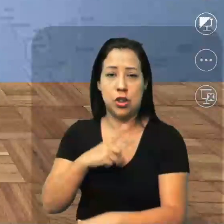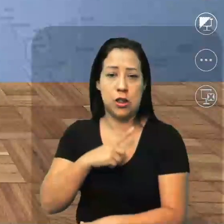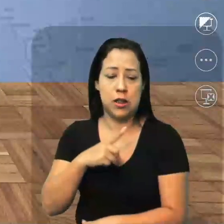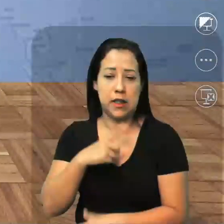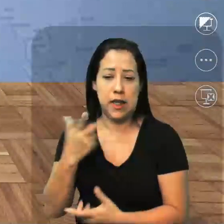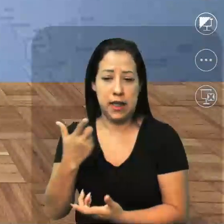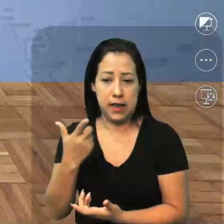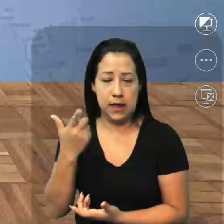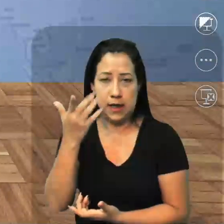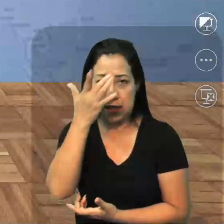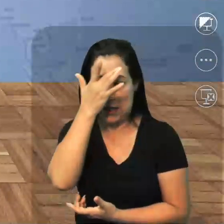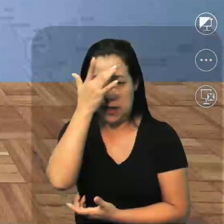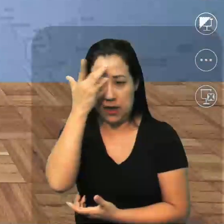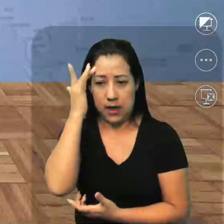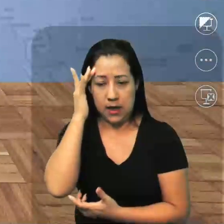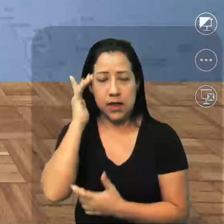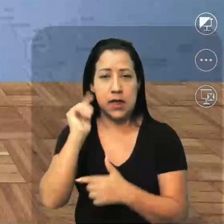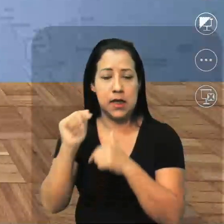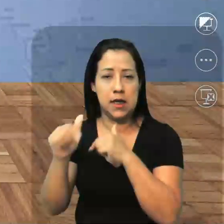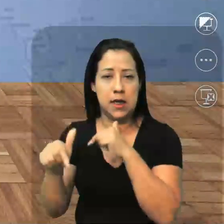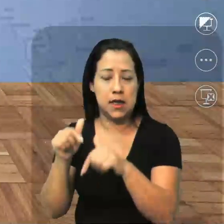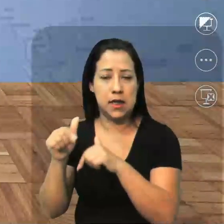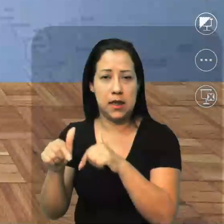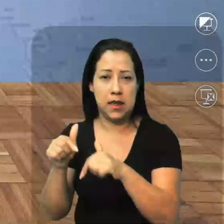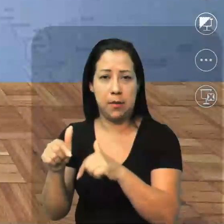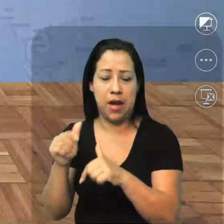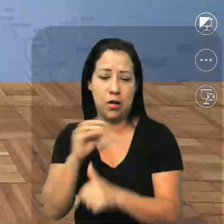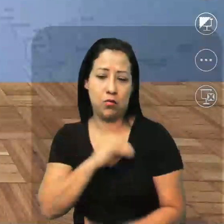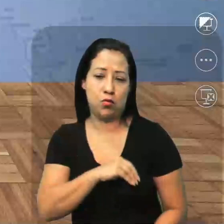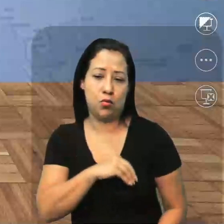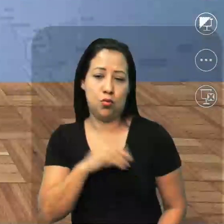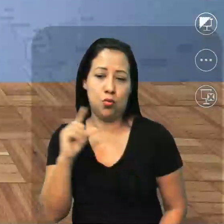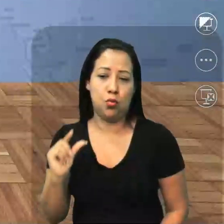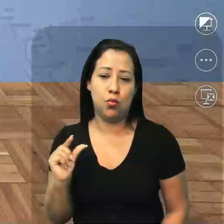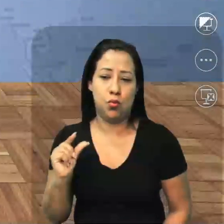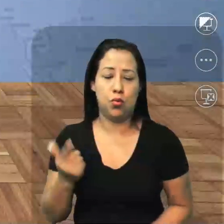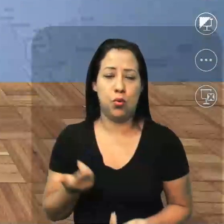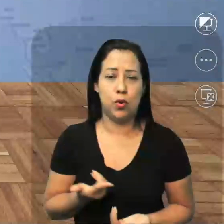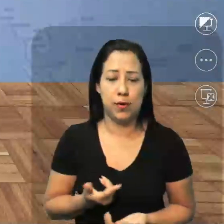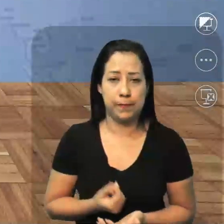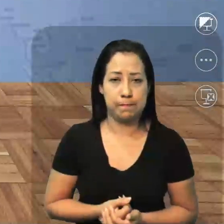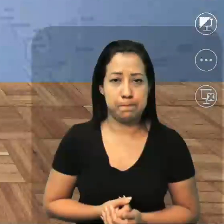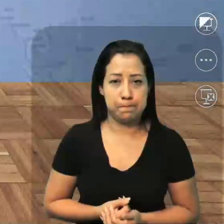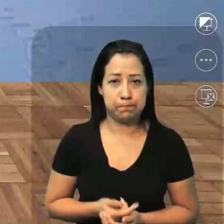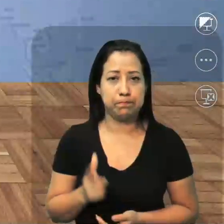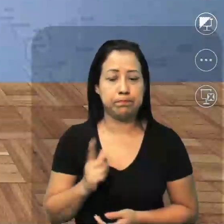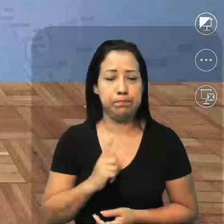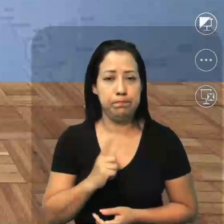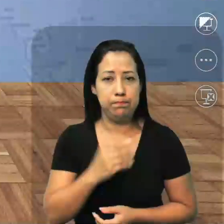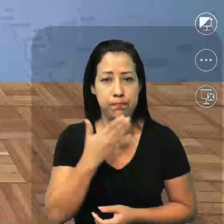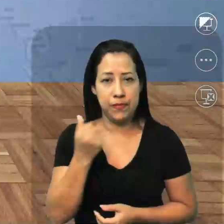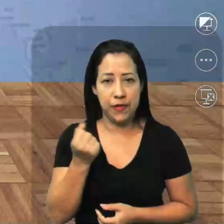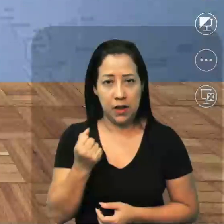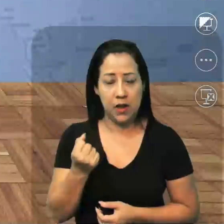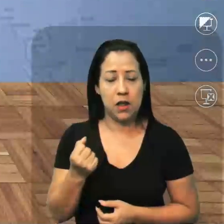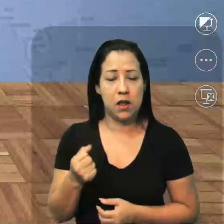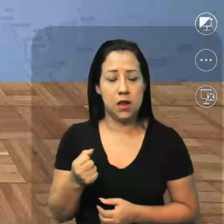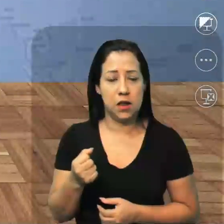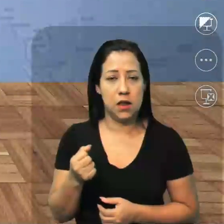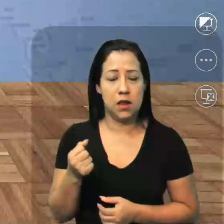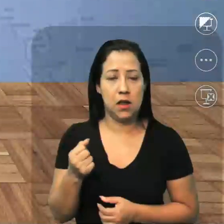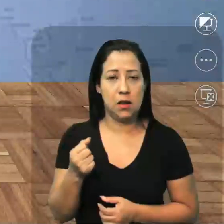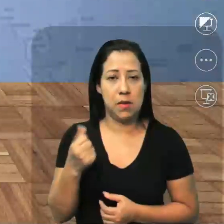oferecem mais vantagem para elas, como infraestrutura, estabilidade política, estabilidade econômica.